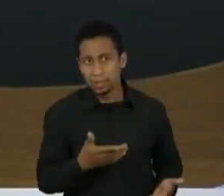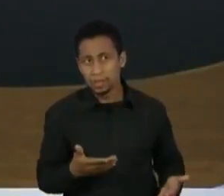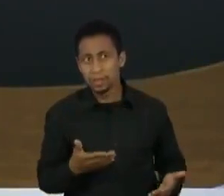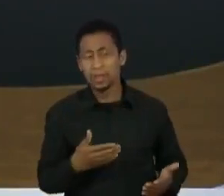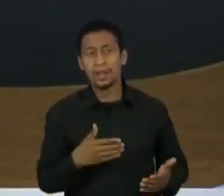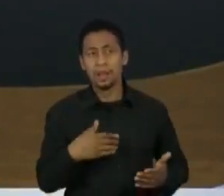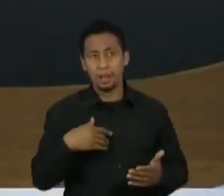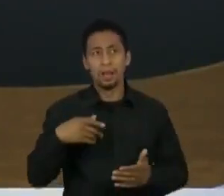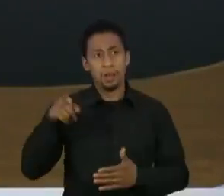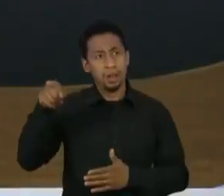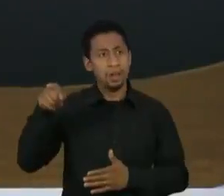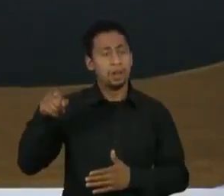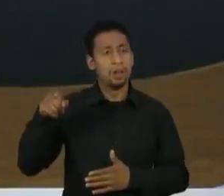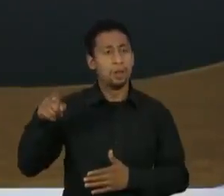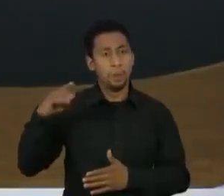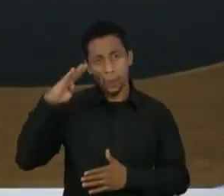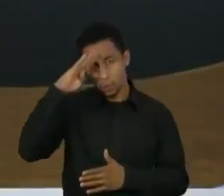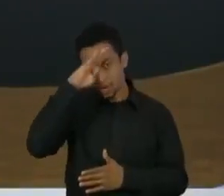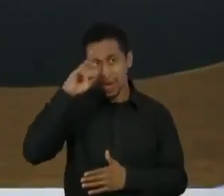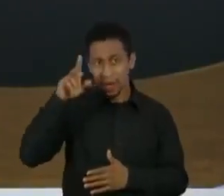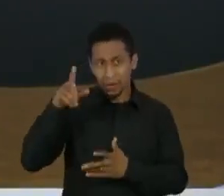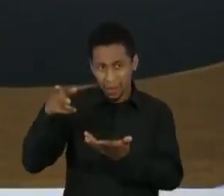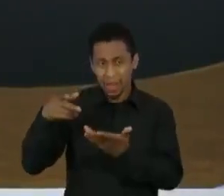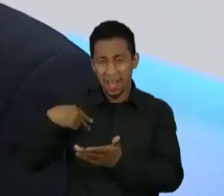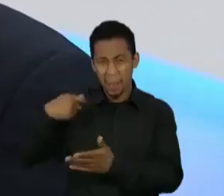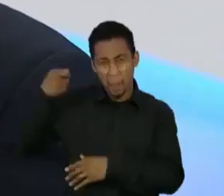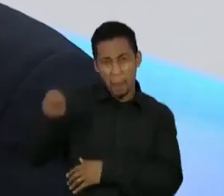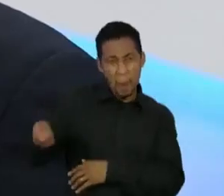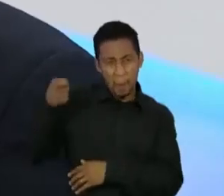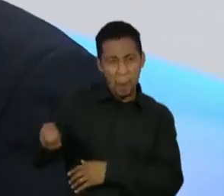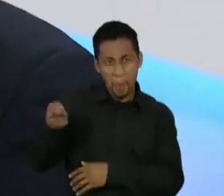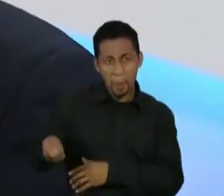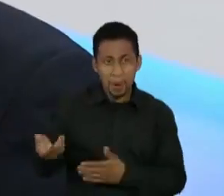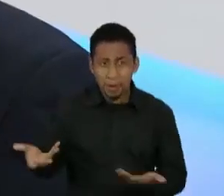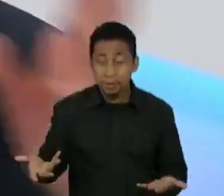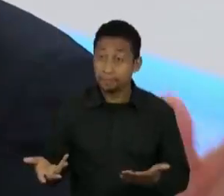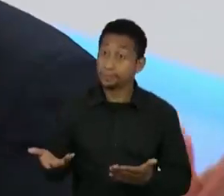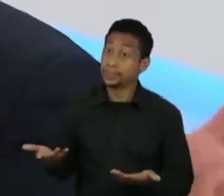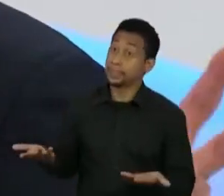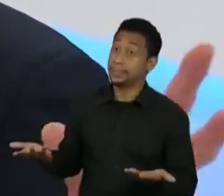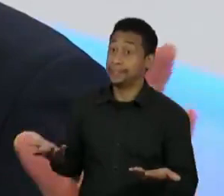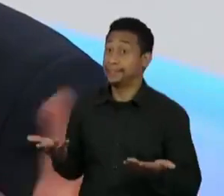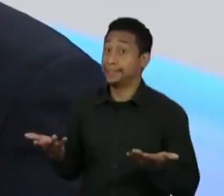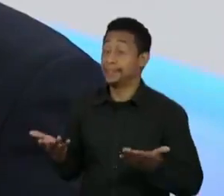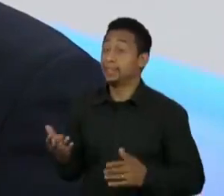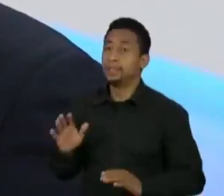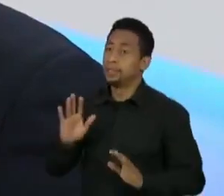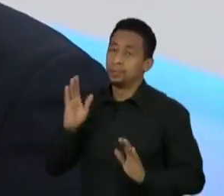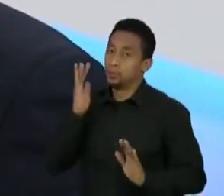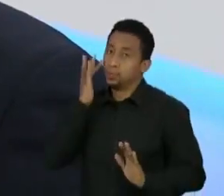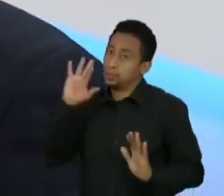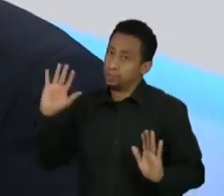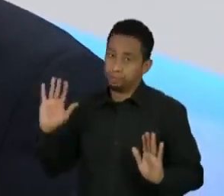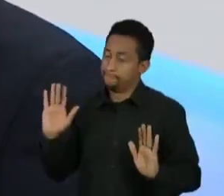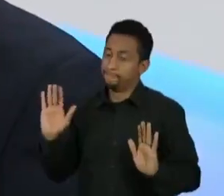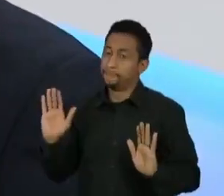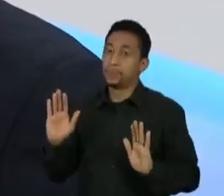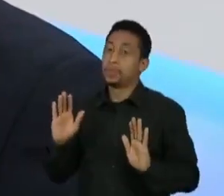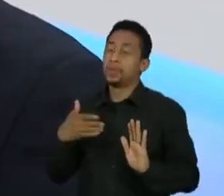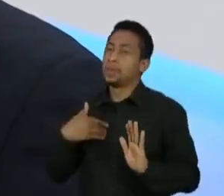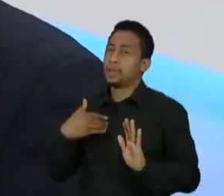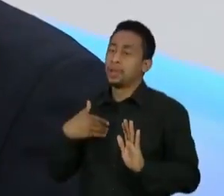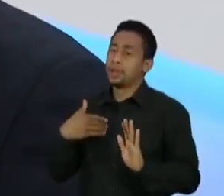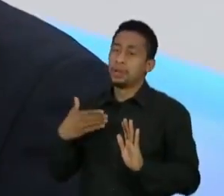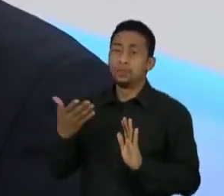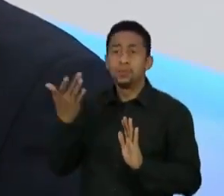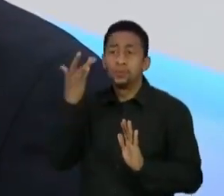um democrata? Eu acho o seguinte: ele não tem outra solução. Nem entro no plano subjetivo dele. É que as